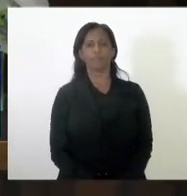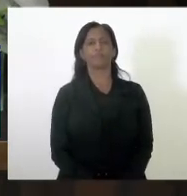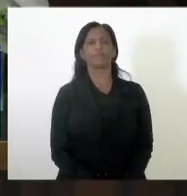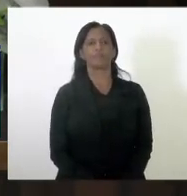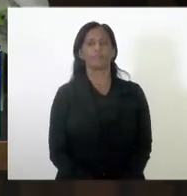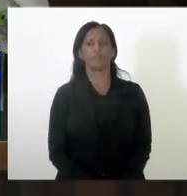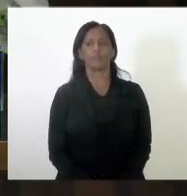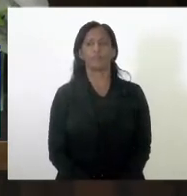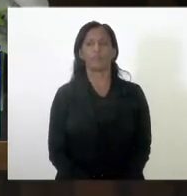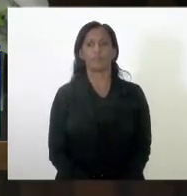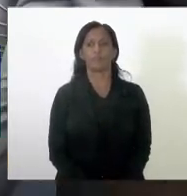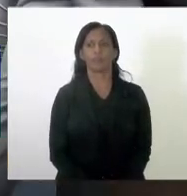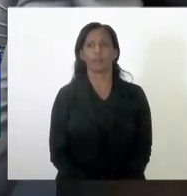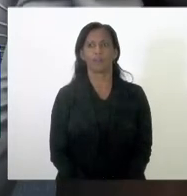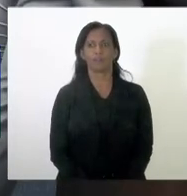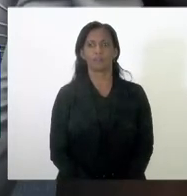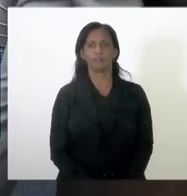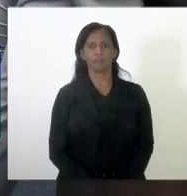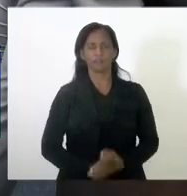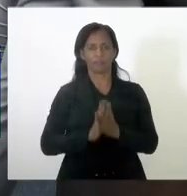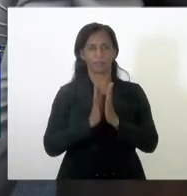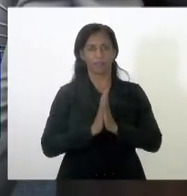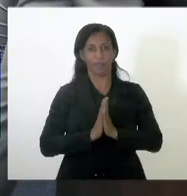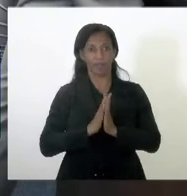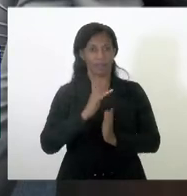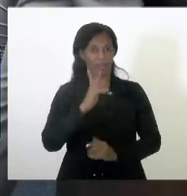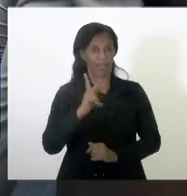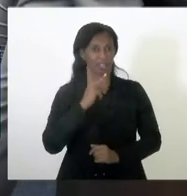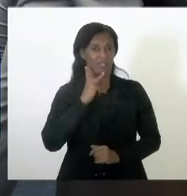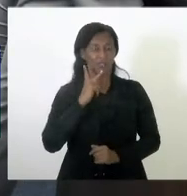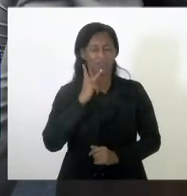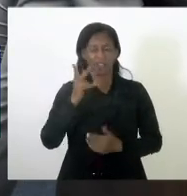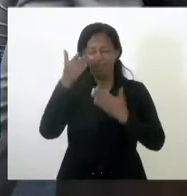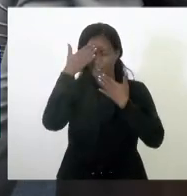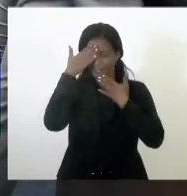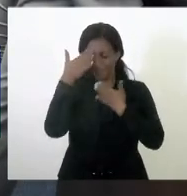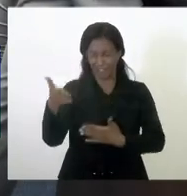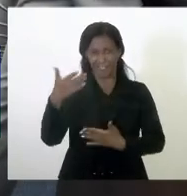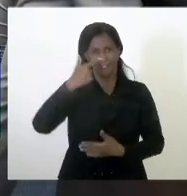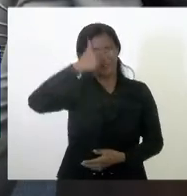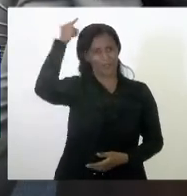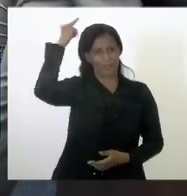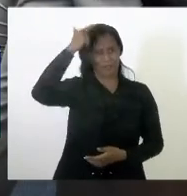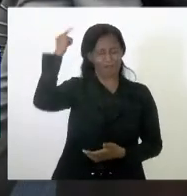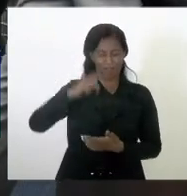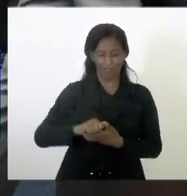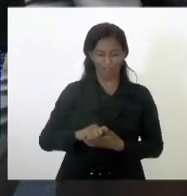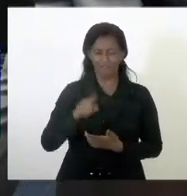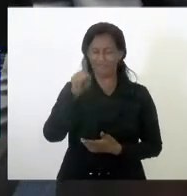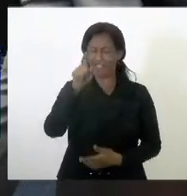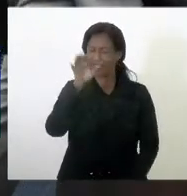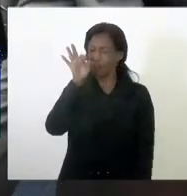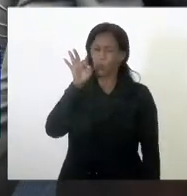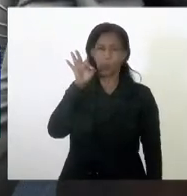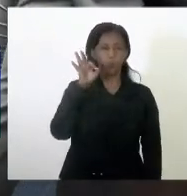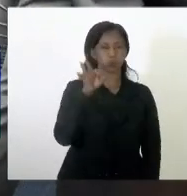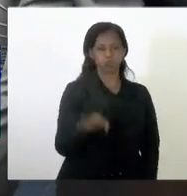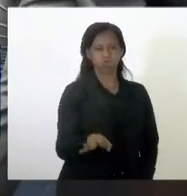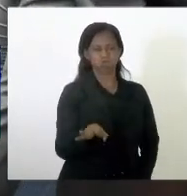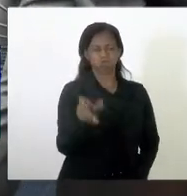favor, deputado. Senhor presidente, o deputado Luiz Paulo, eu quero agradecer ao deputado Luiz Paulo, porque ele foi